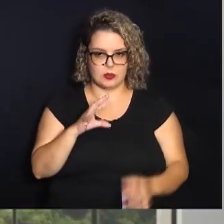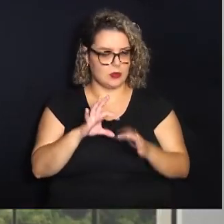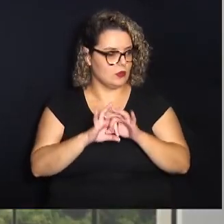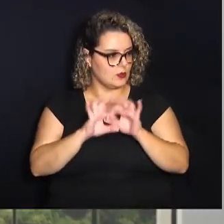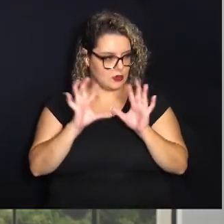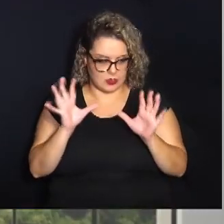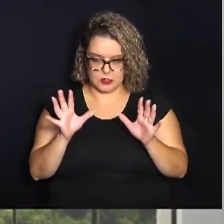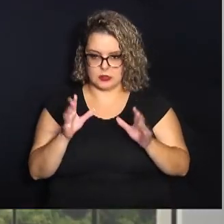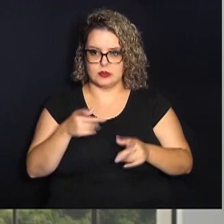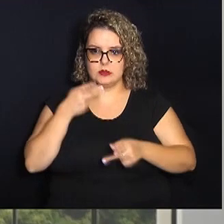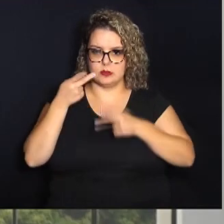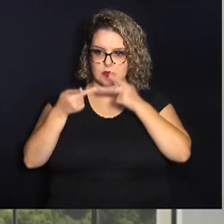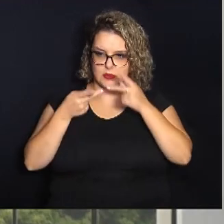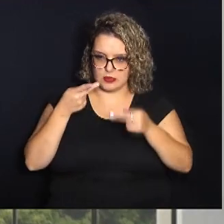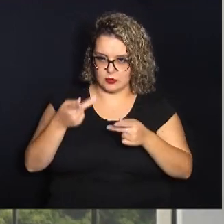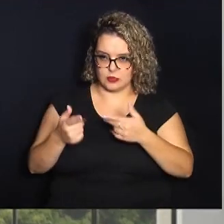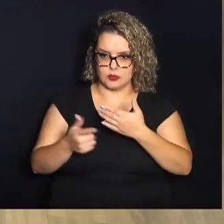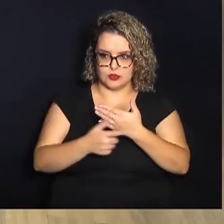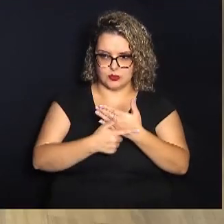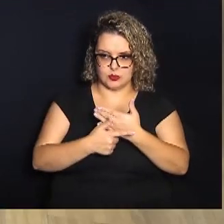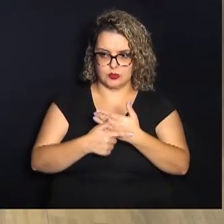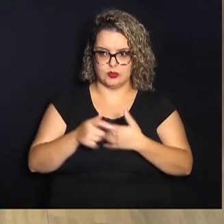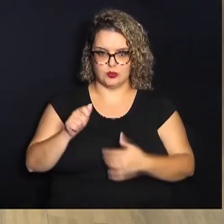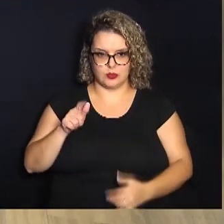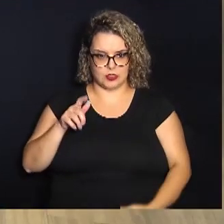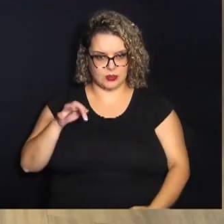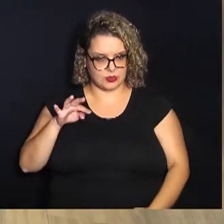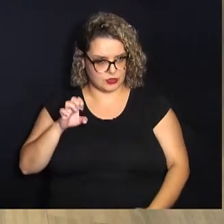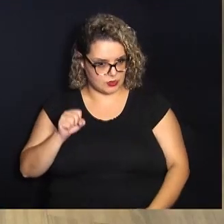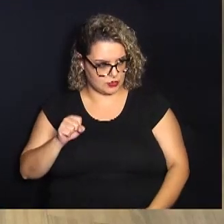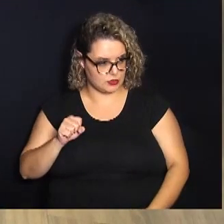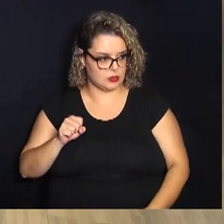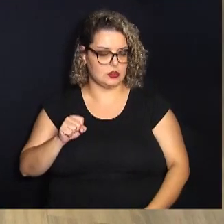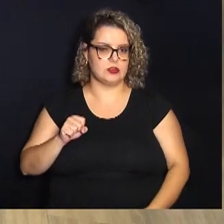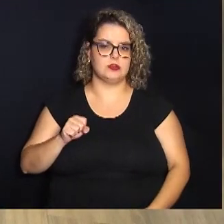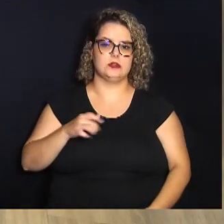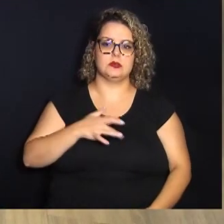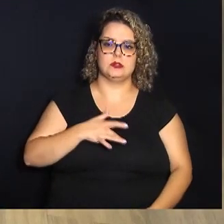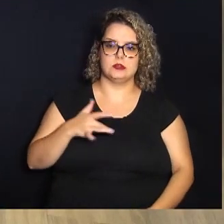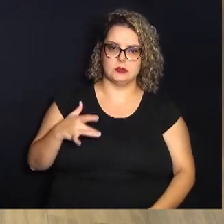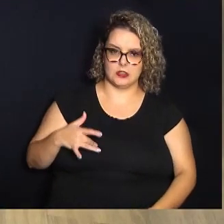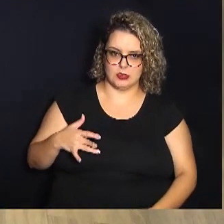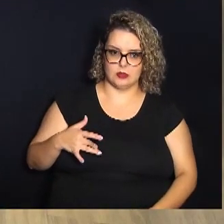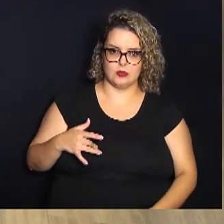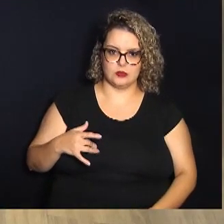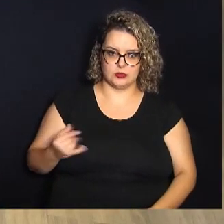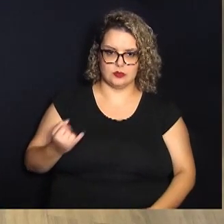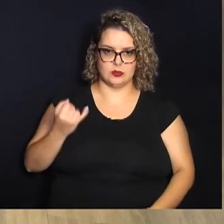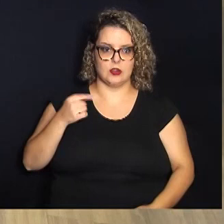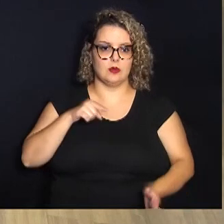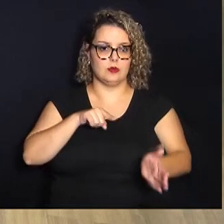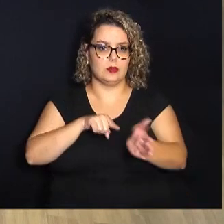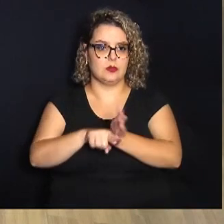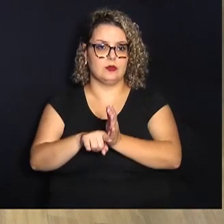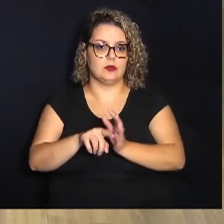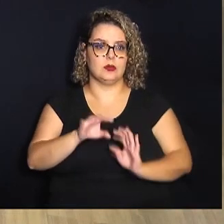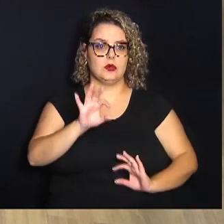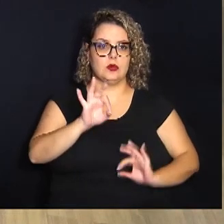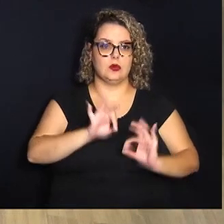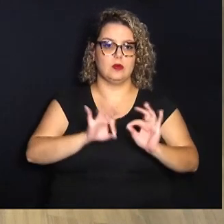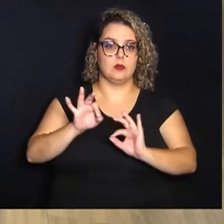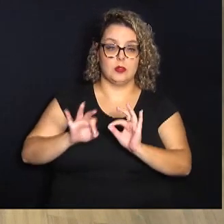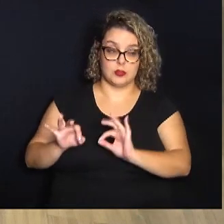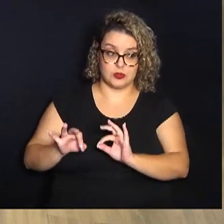quiser comentar sobre o papel dos agentes de saúde, um aliado importante, e um questionamento. Projeções indicam